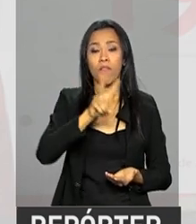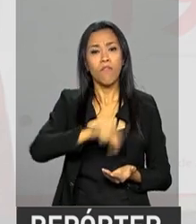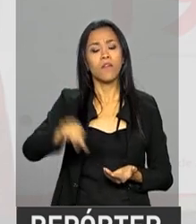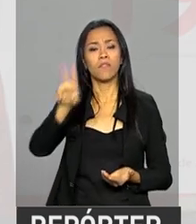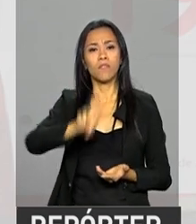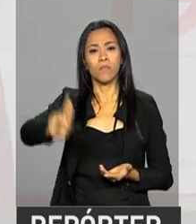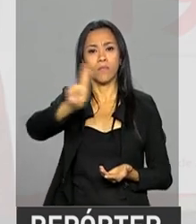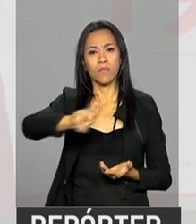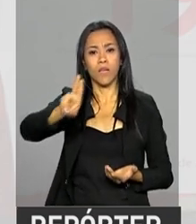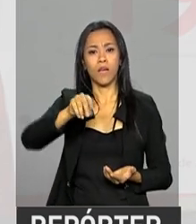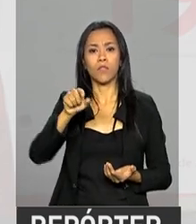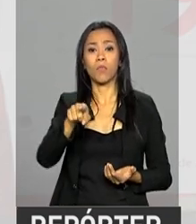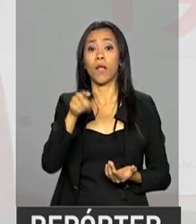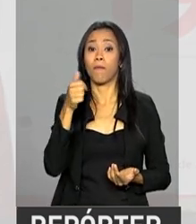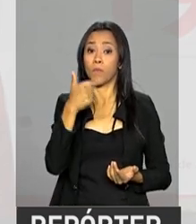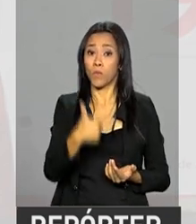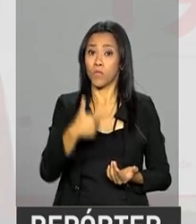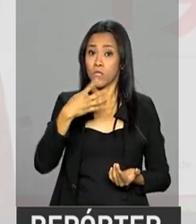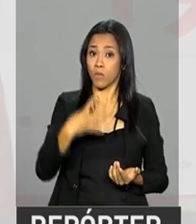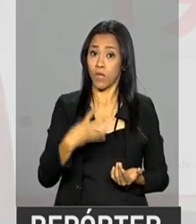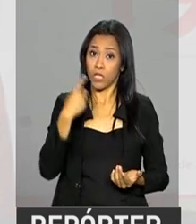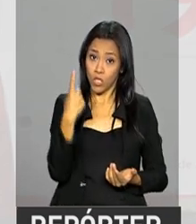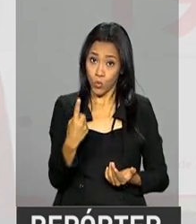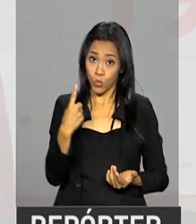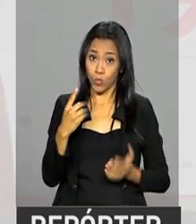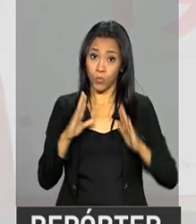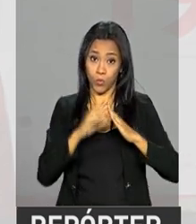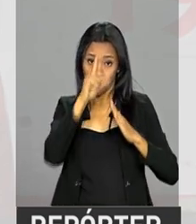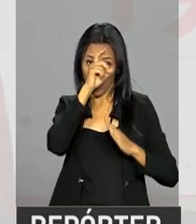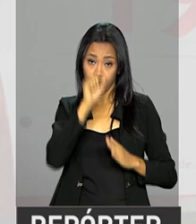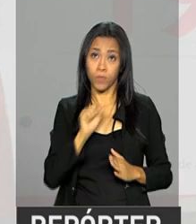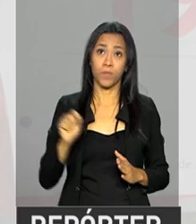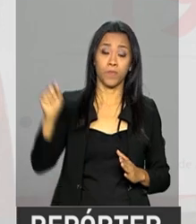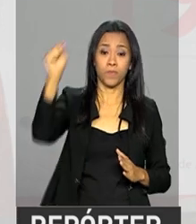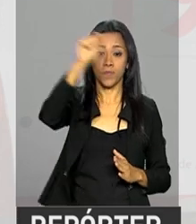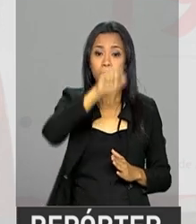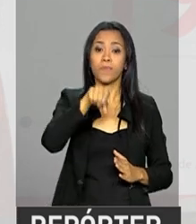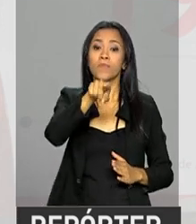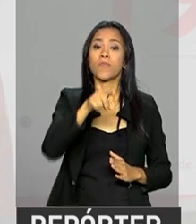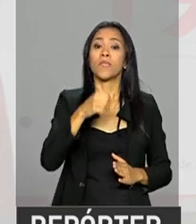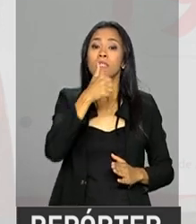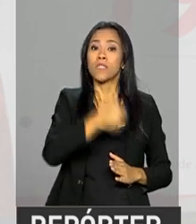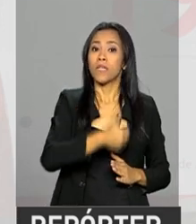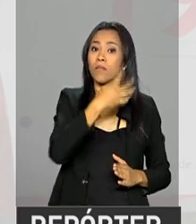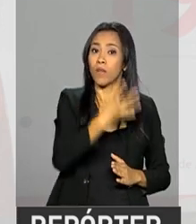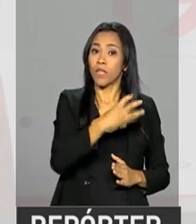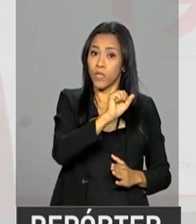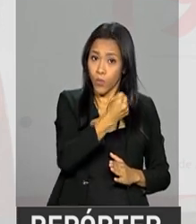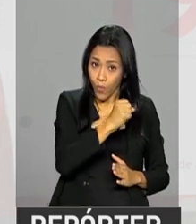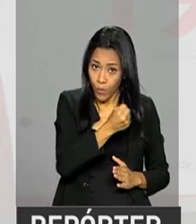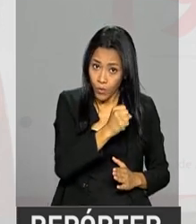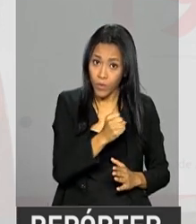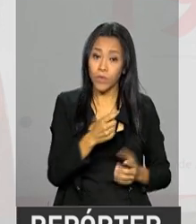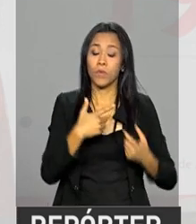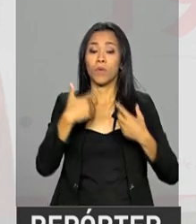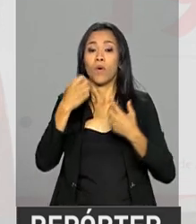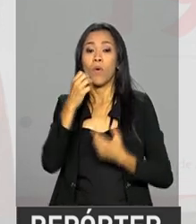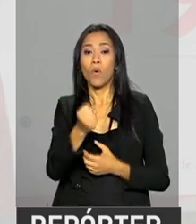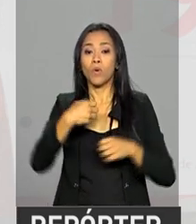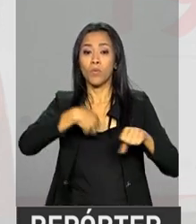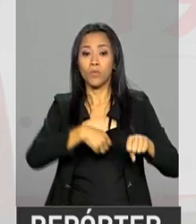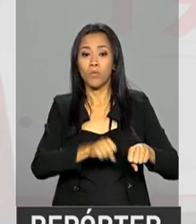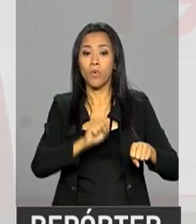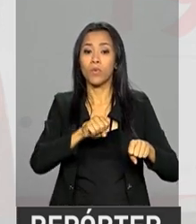destinados a 241 serviços entre eles 148 ambulâncias 8 motor lanças